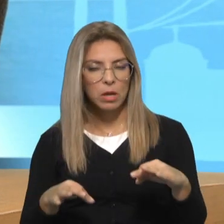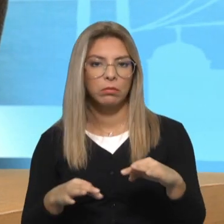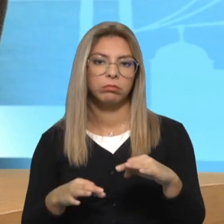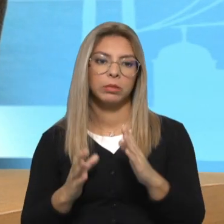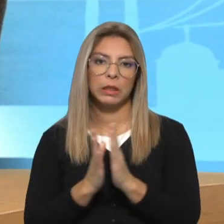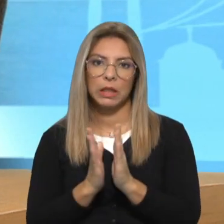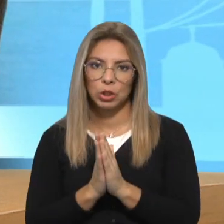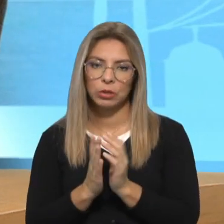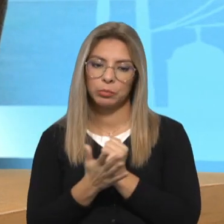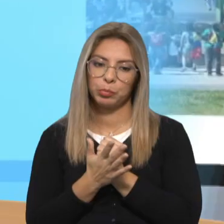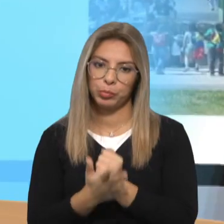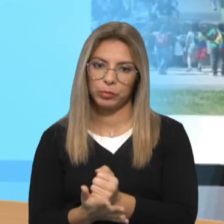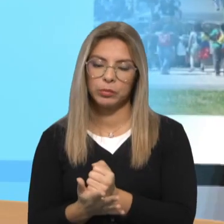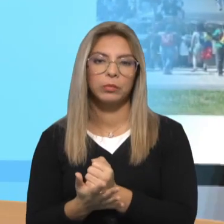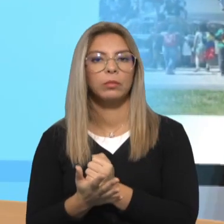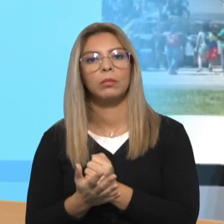Católica com esta